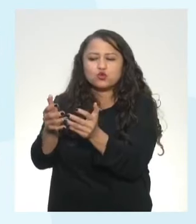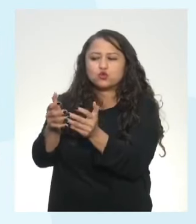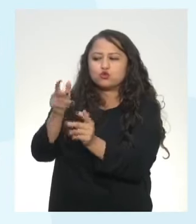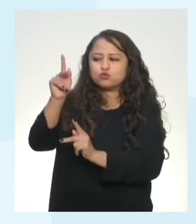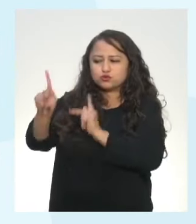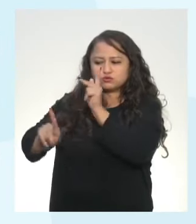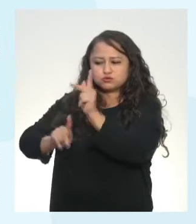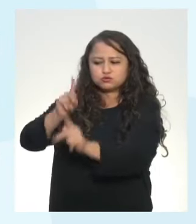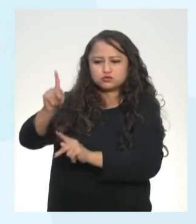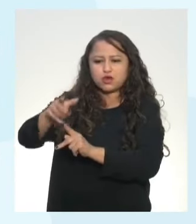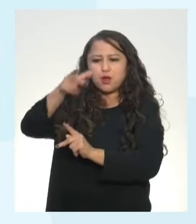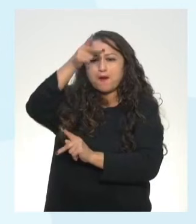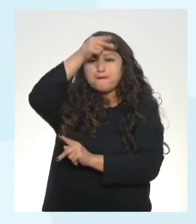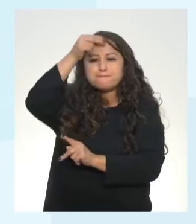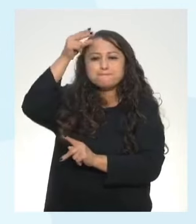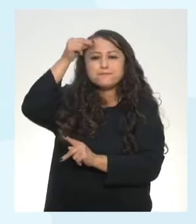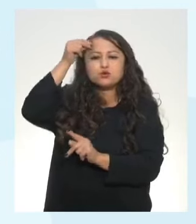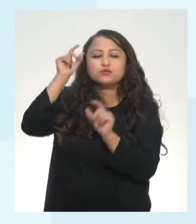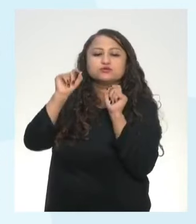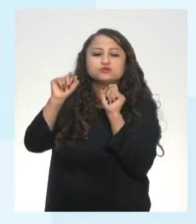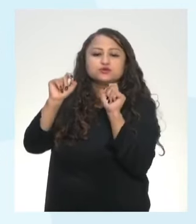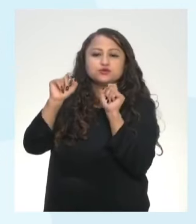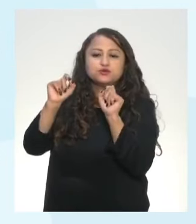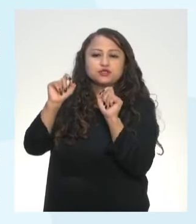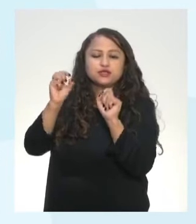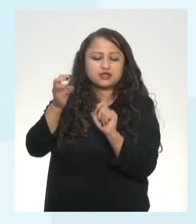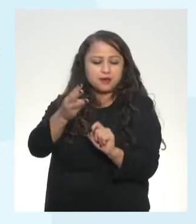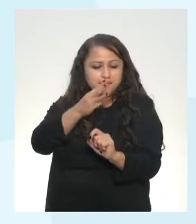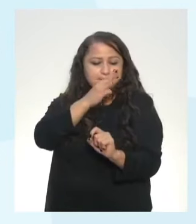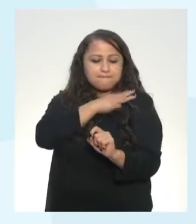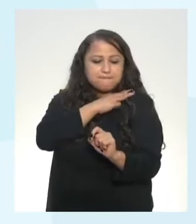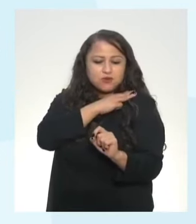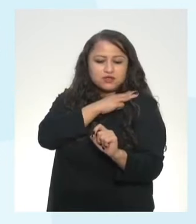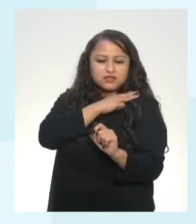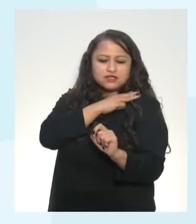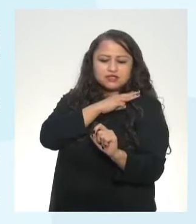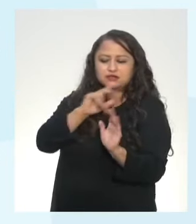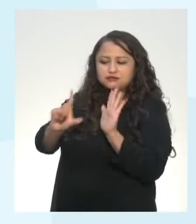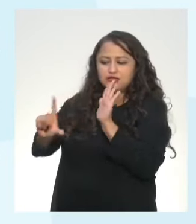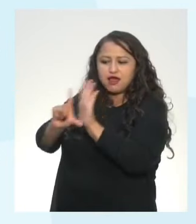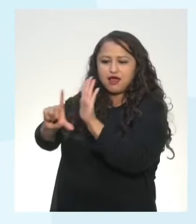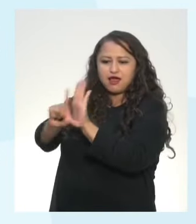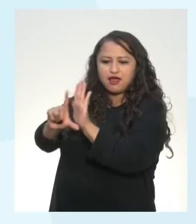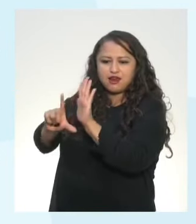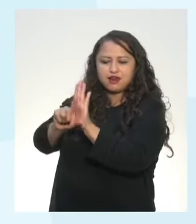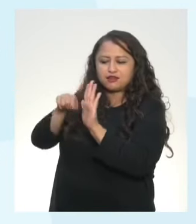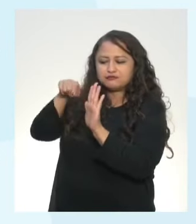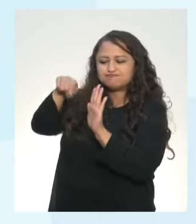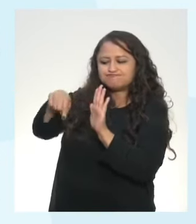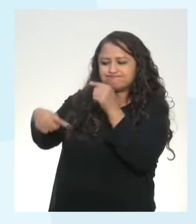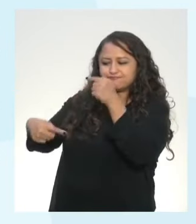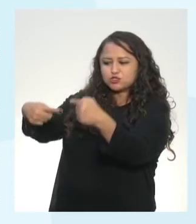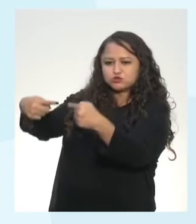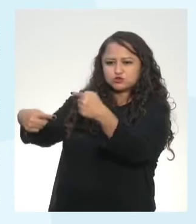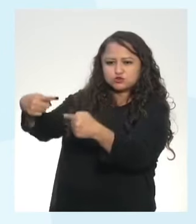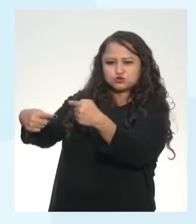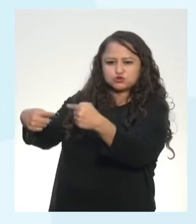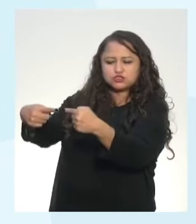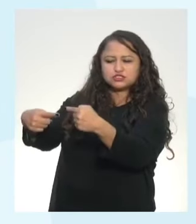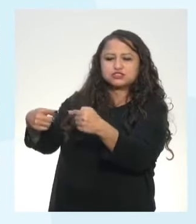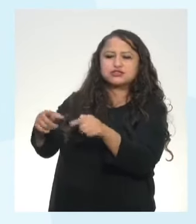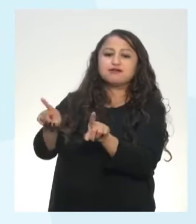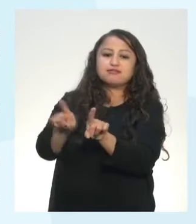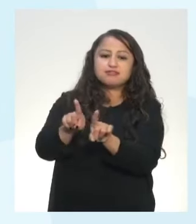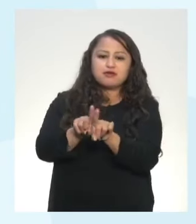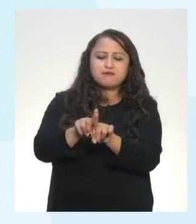meio dos quais a monarquia legislava e aplicava a justiça, sendo uma forma aí também